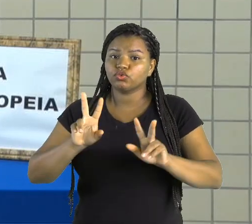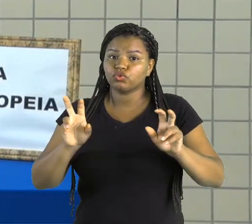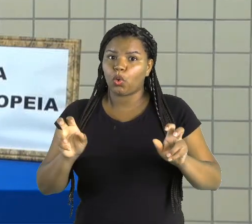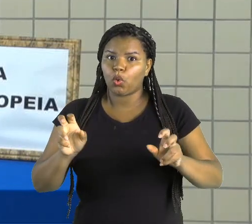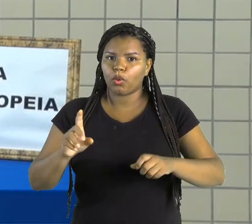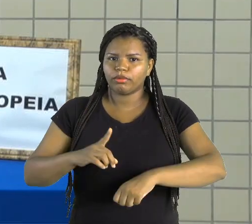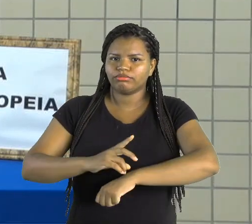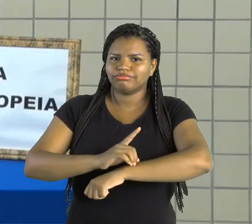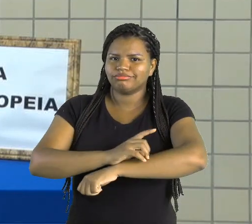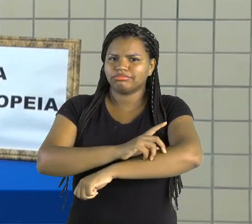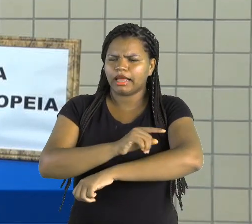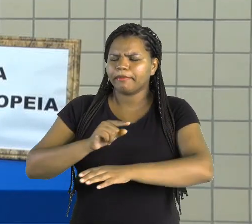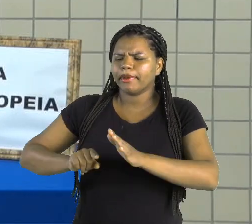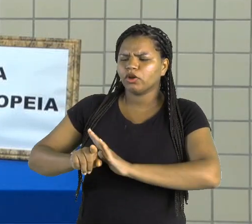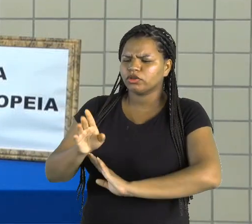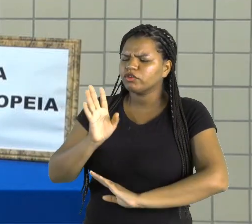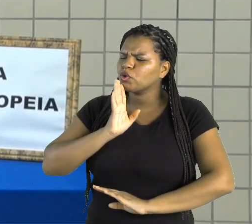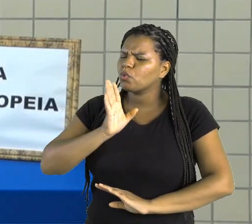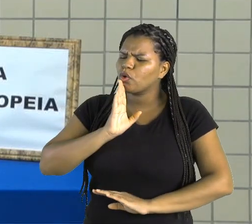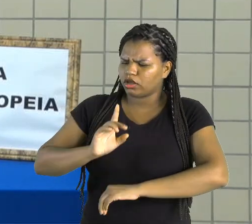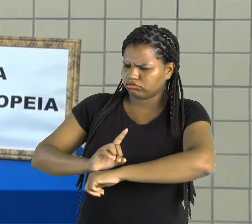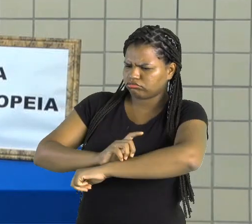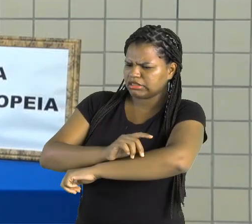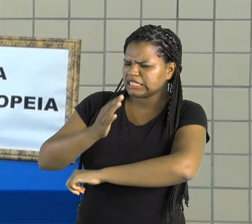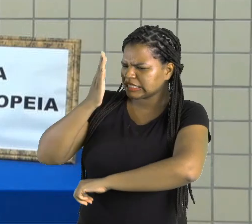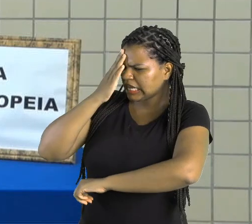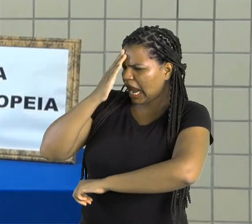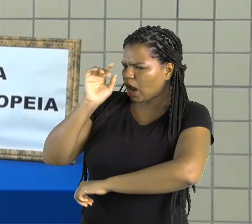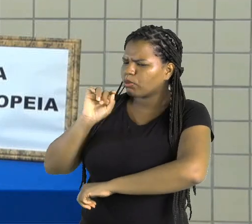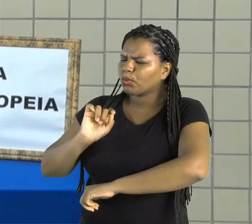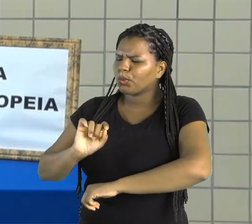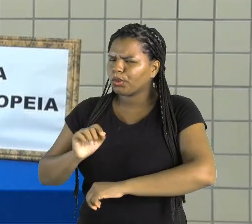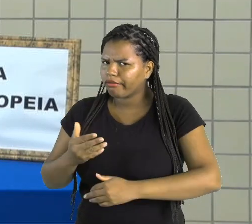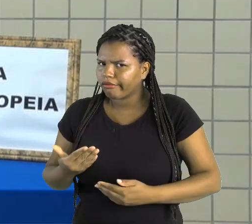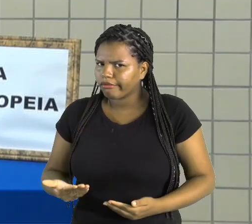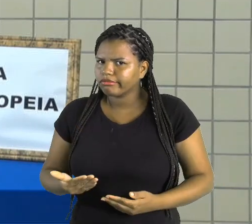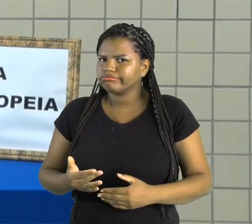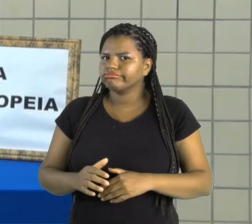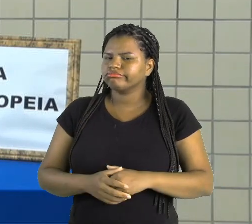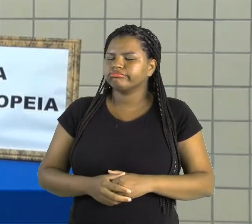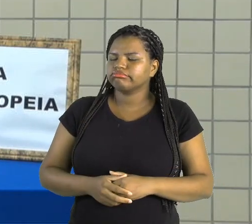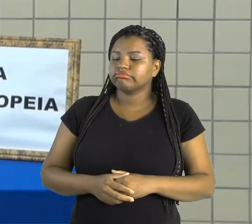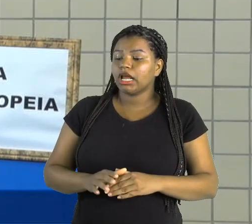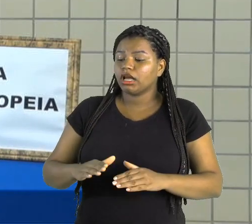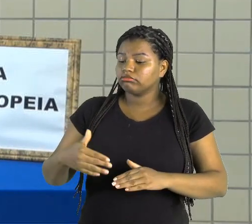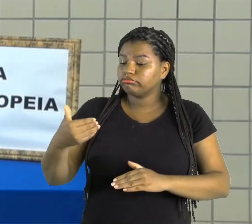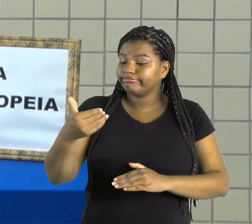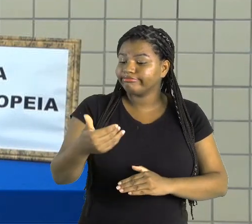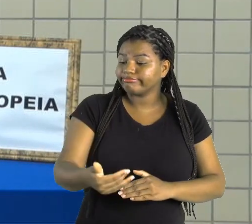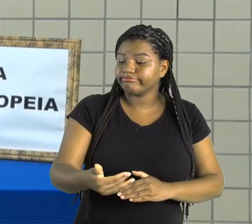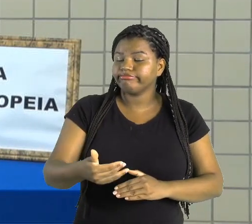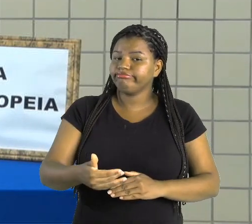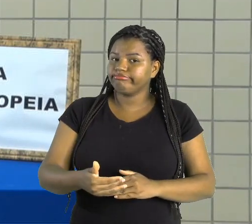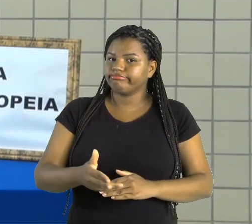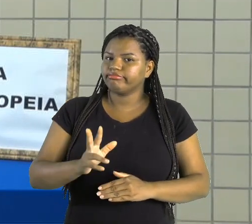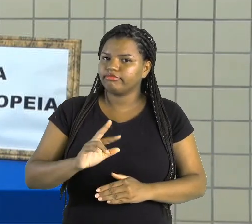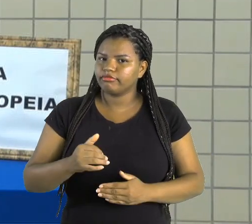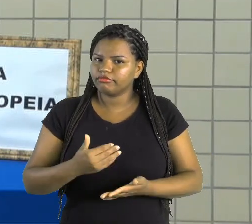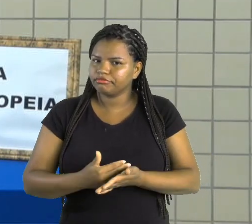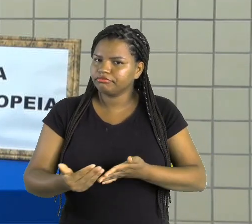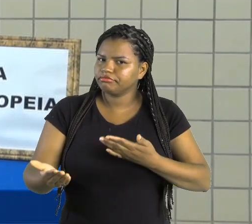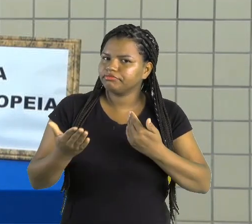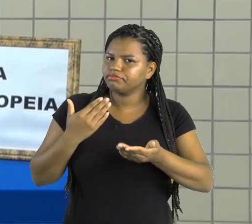se elas conhecem uma centopeia, se elas sabem o que é centopeia. Aí, a partir disso, vai iniciando um